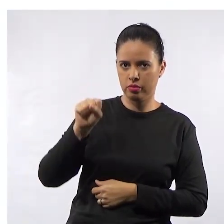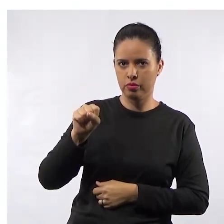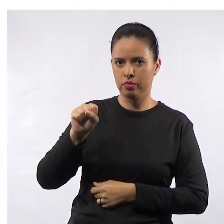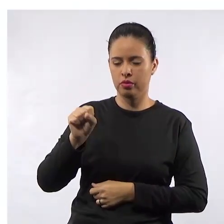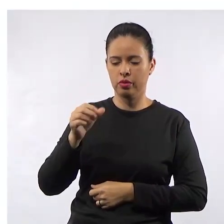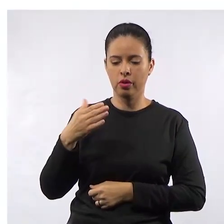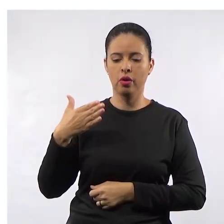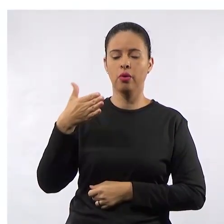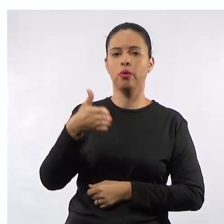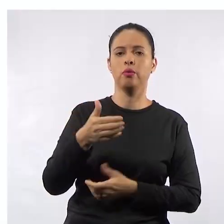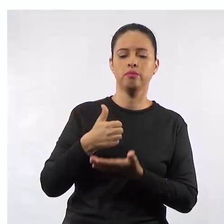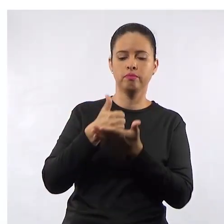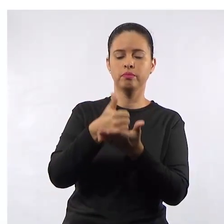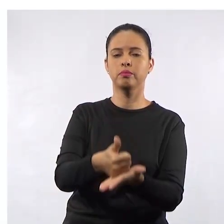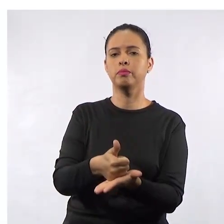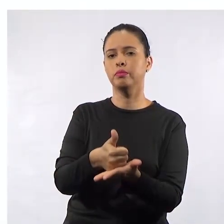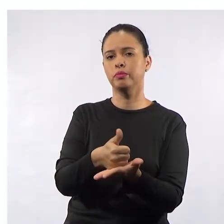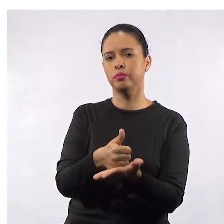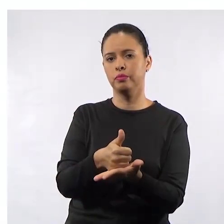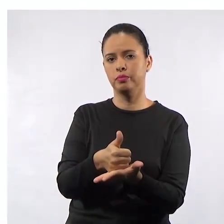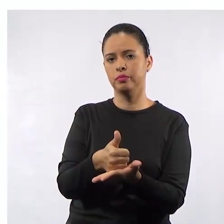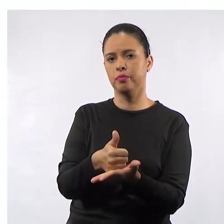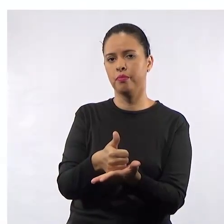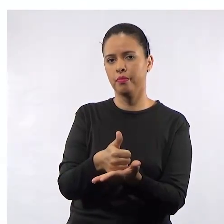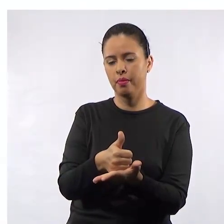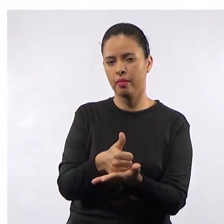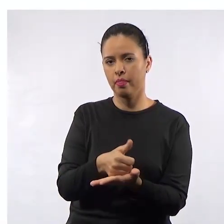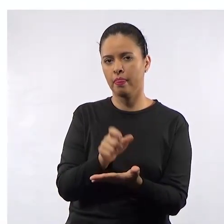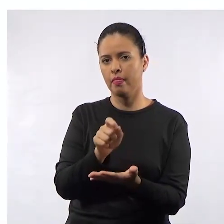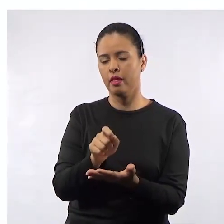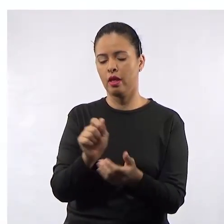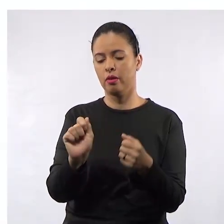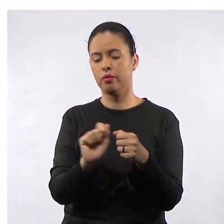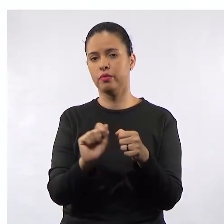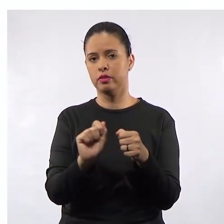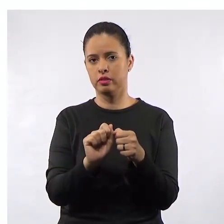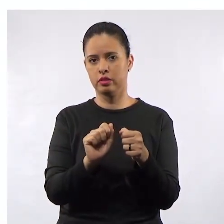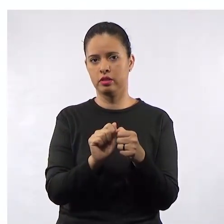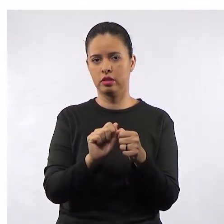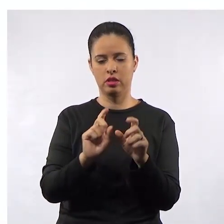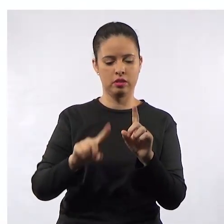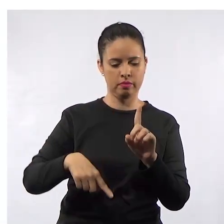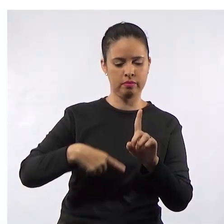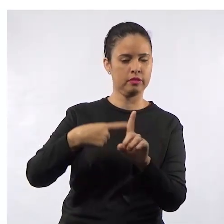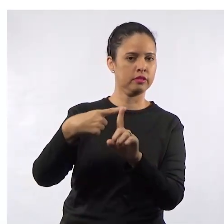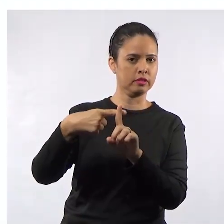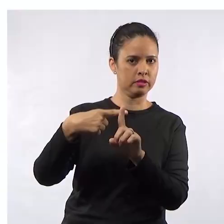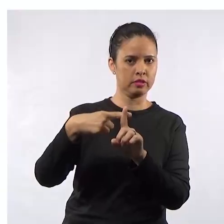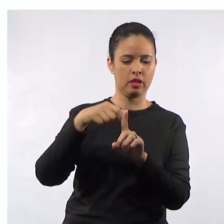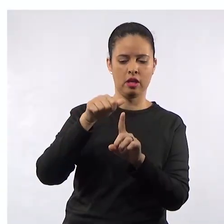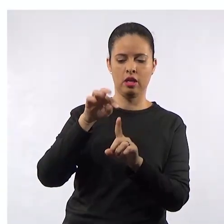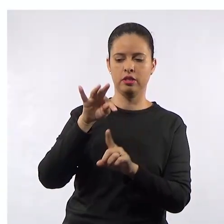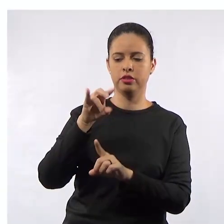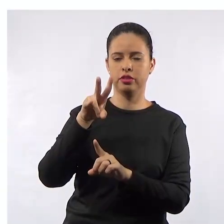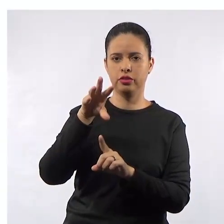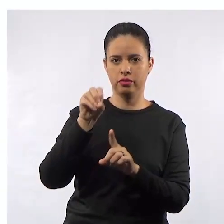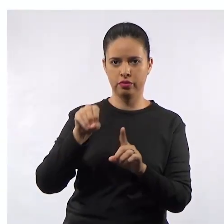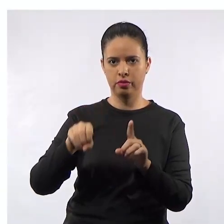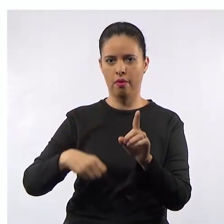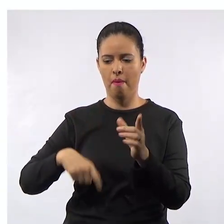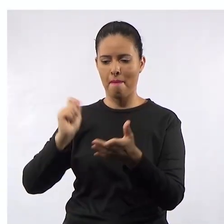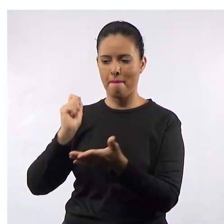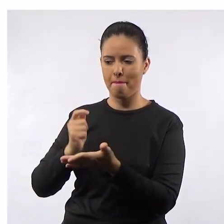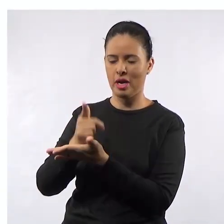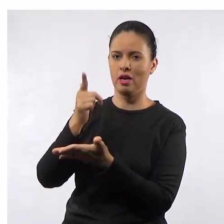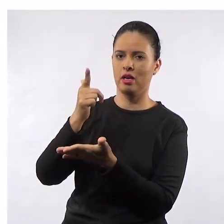destinar né Ou seja a descrição destinados a realizar o ativo tá pagar o passivo